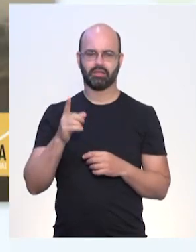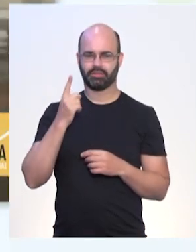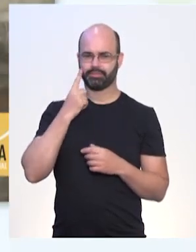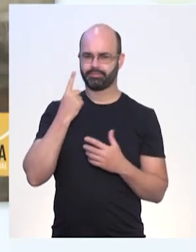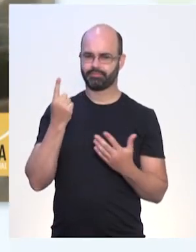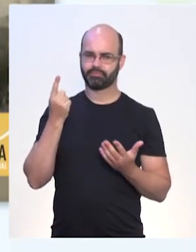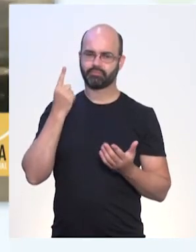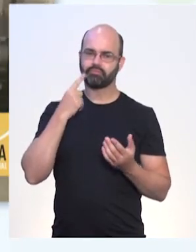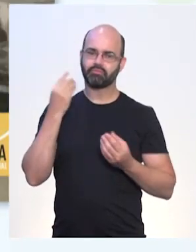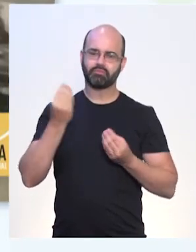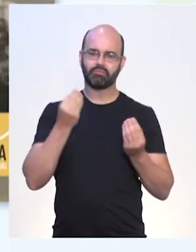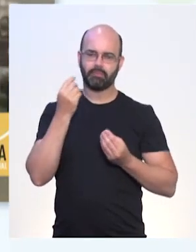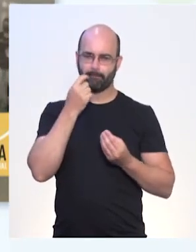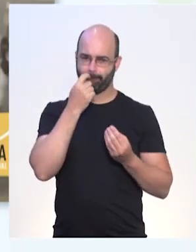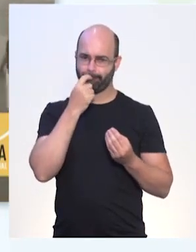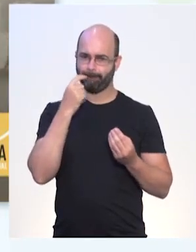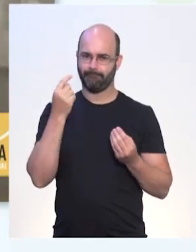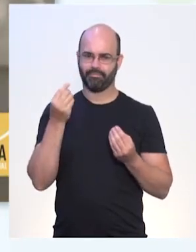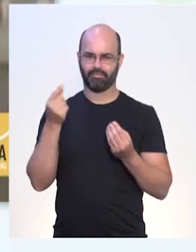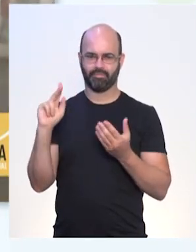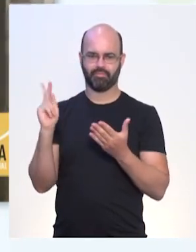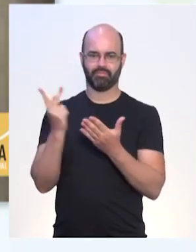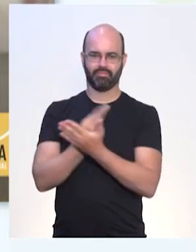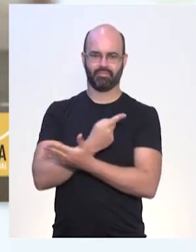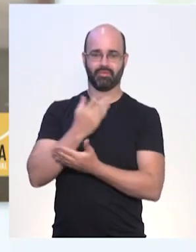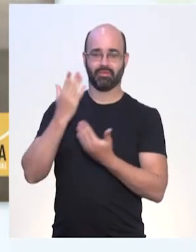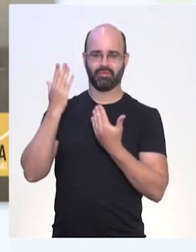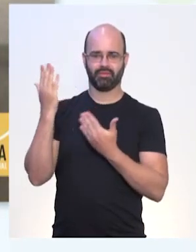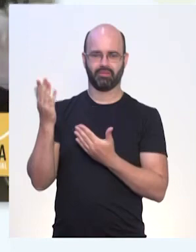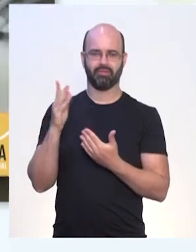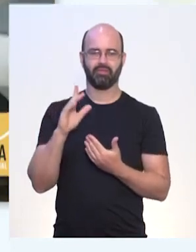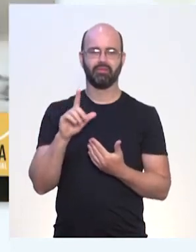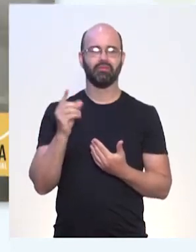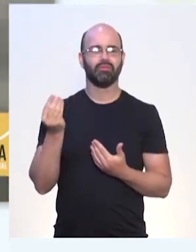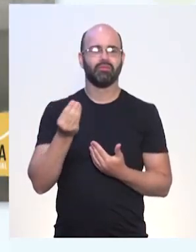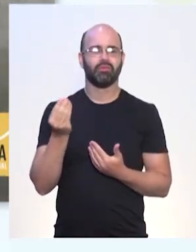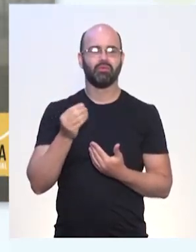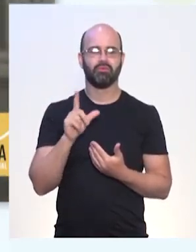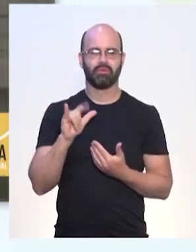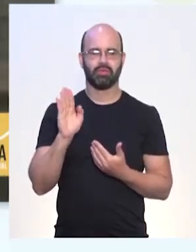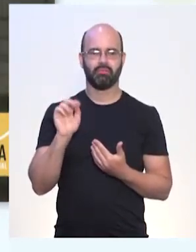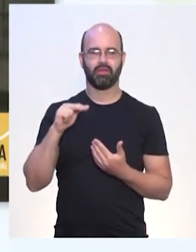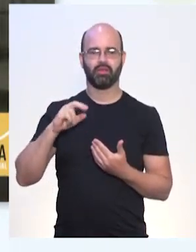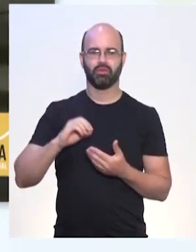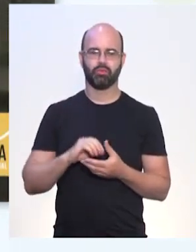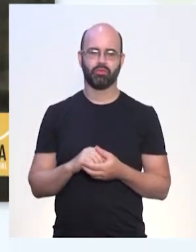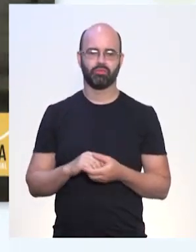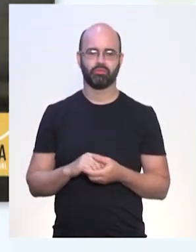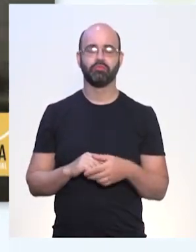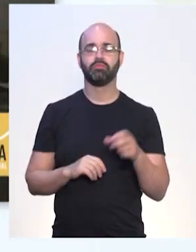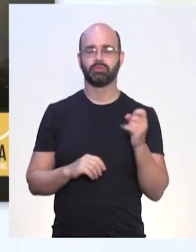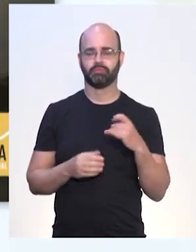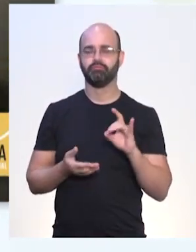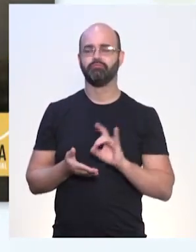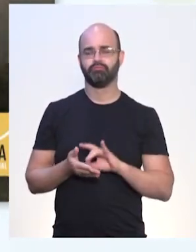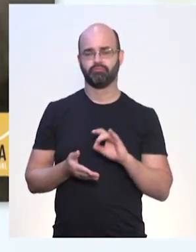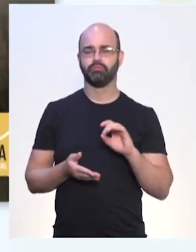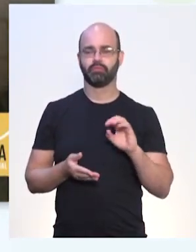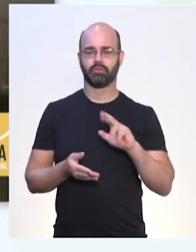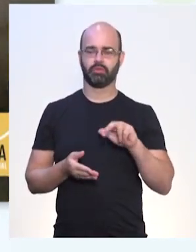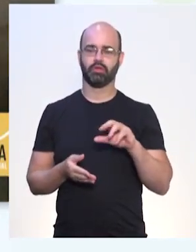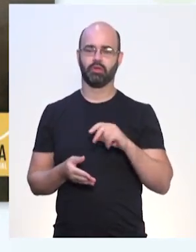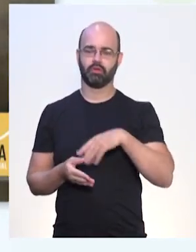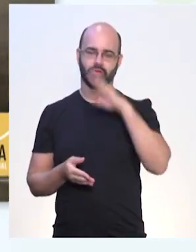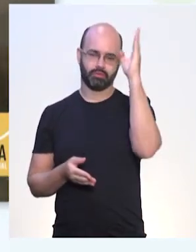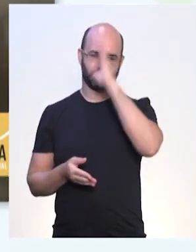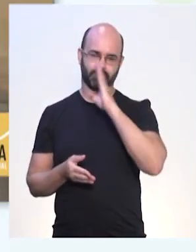externa da diplomacia depois desse acidente que aconteceu no Líbano Ah sim claro o Brasil